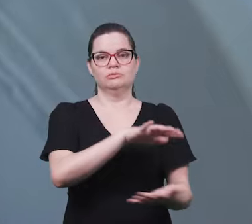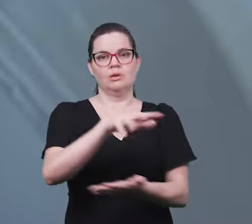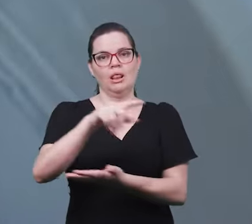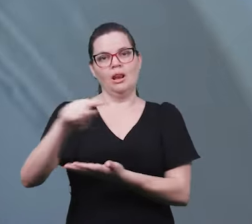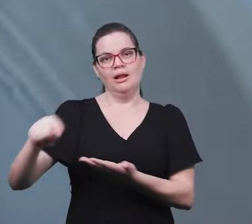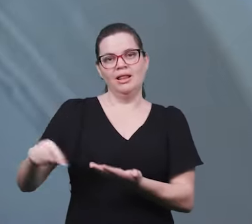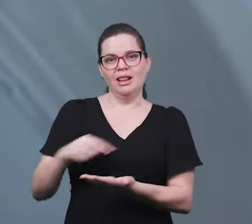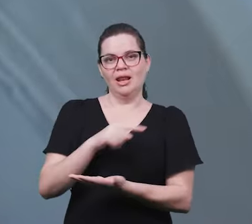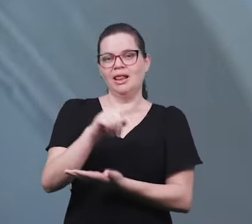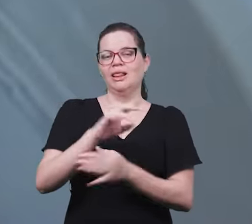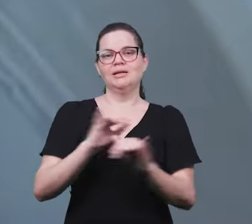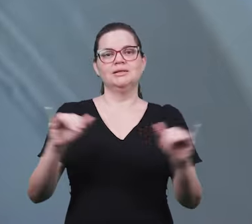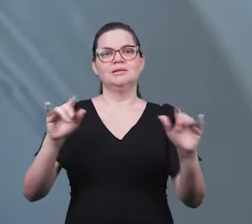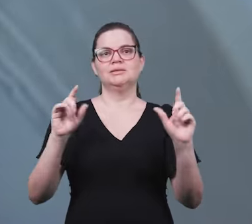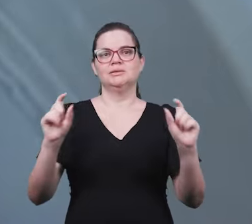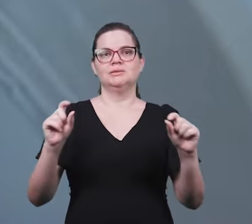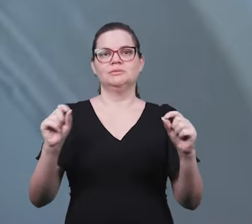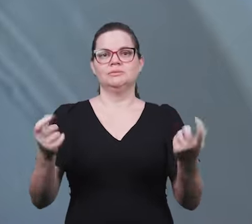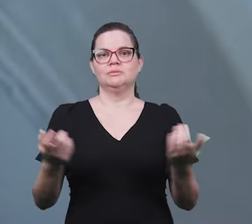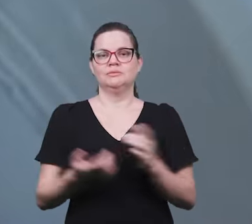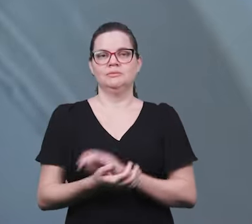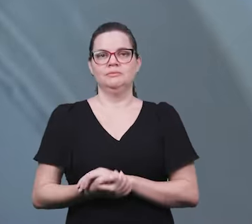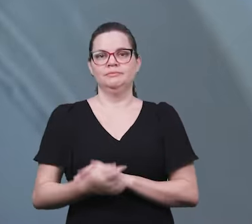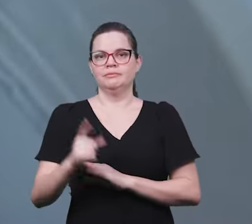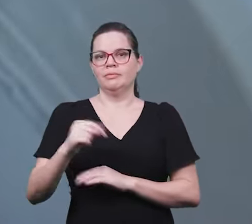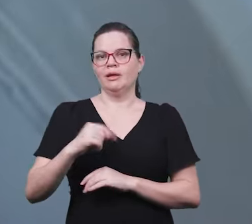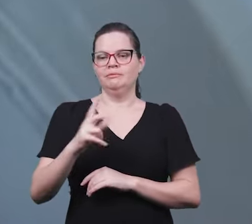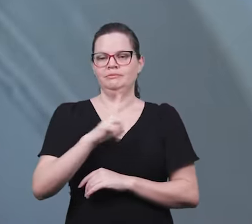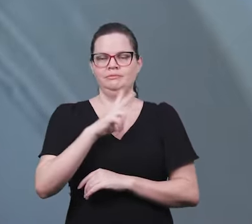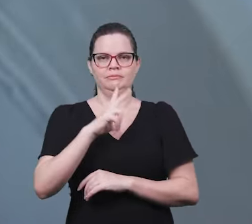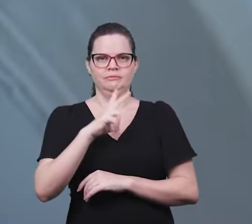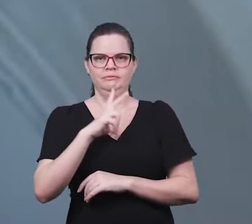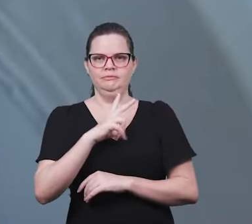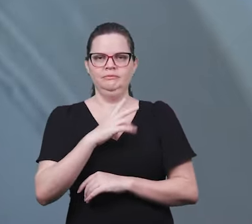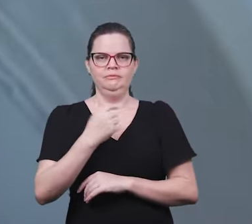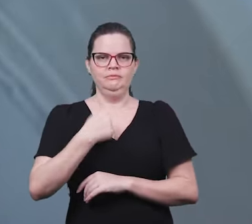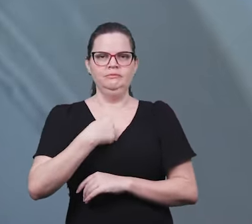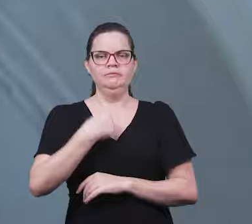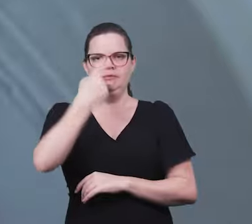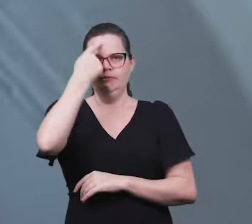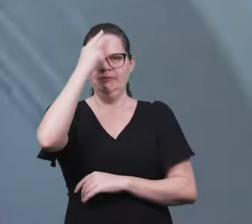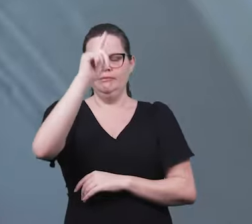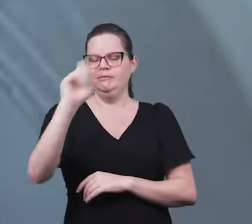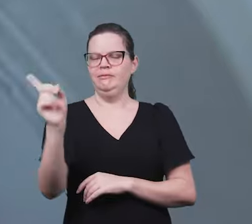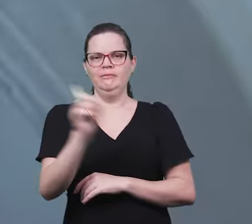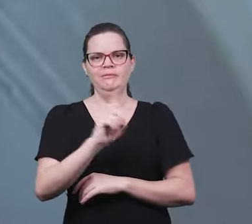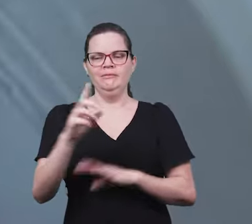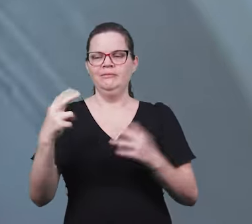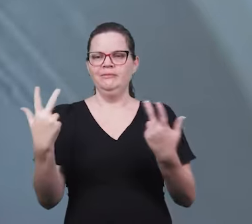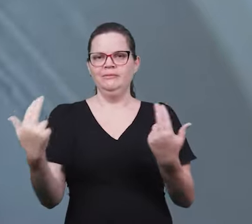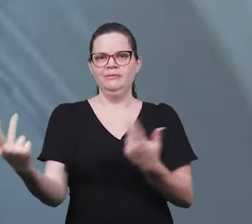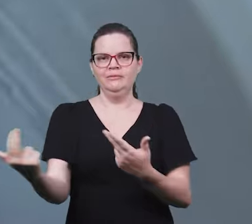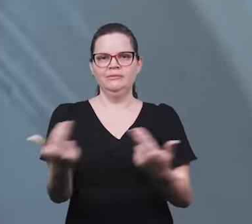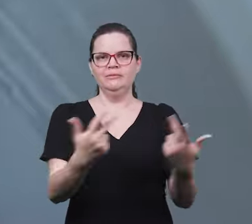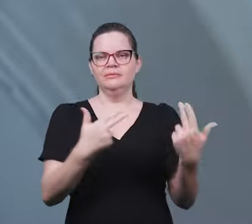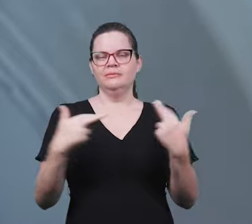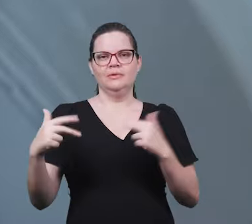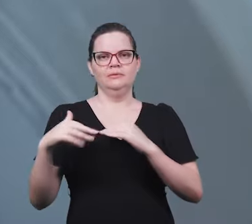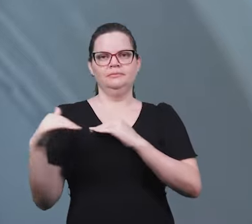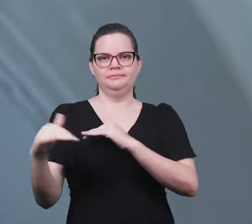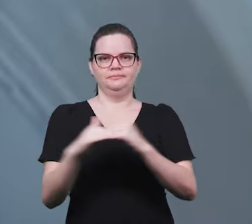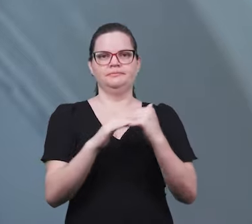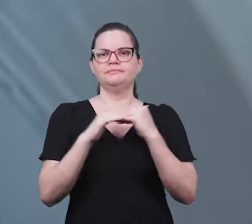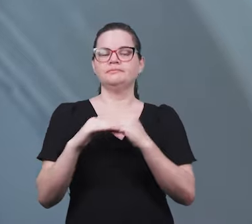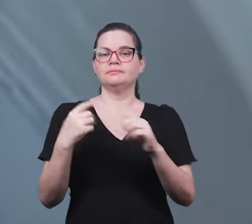algo pulverizado de forma individual. Cada um fala o que quer. Não é isso. A obra do